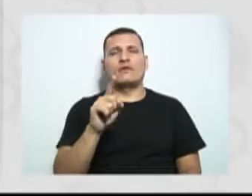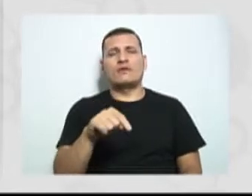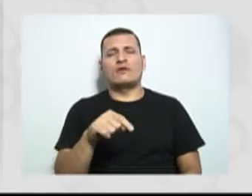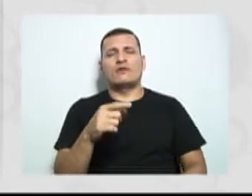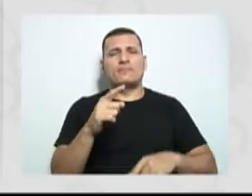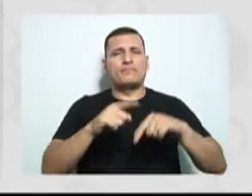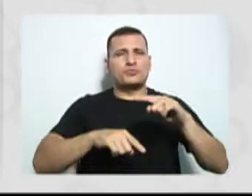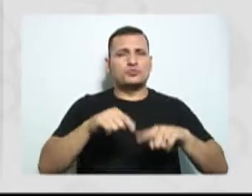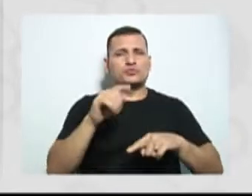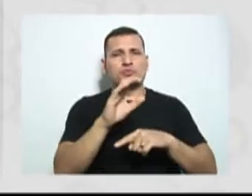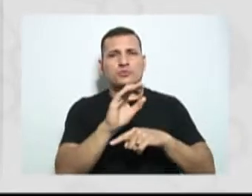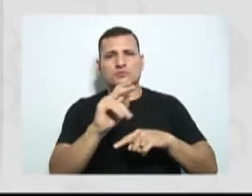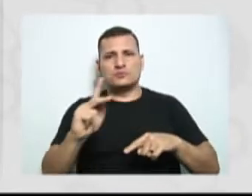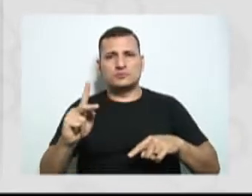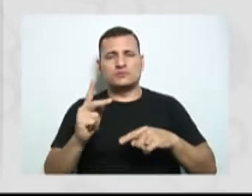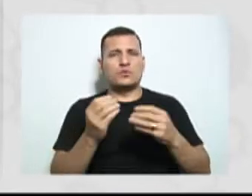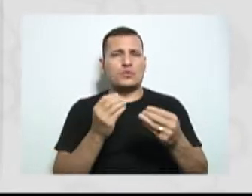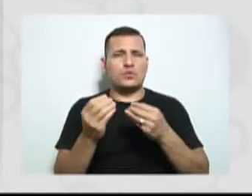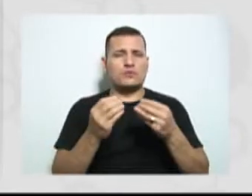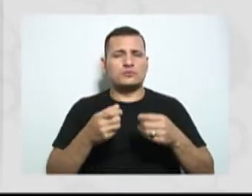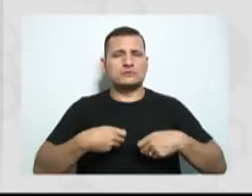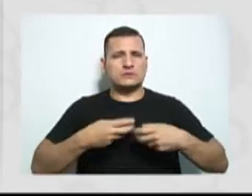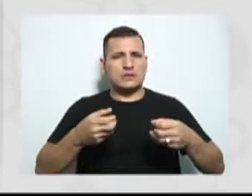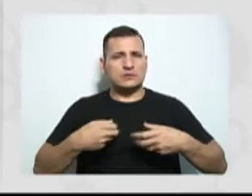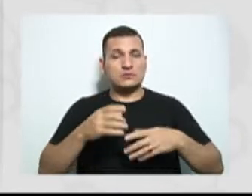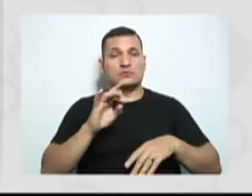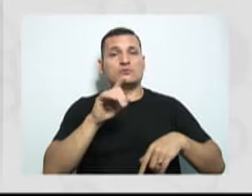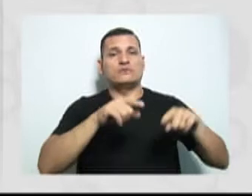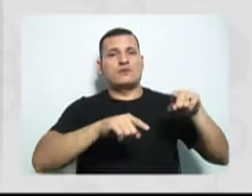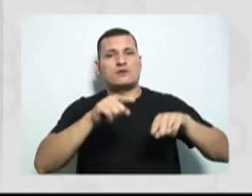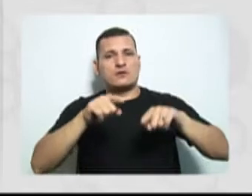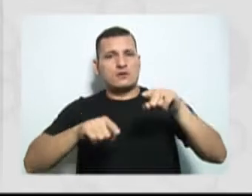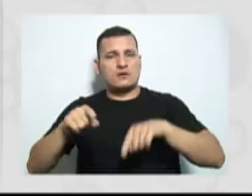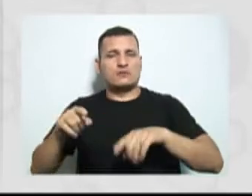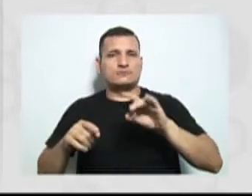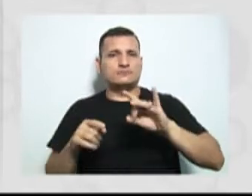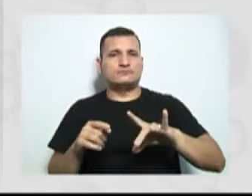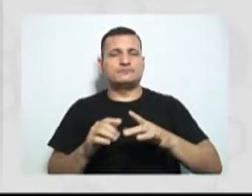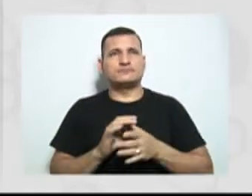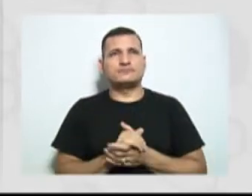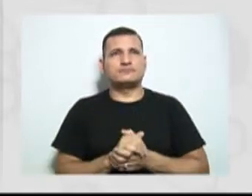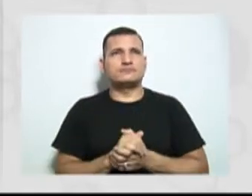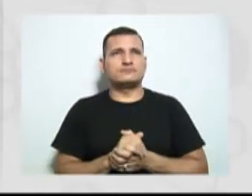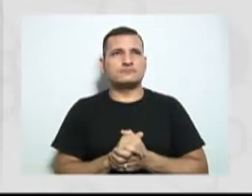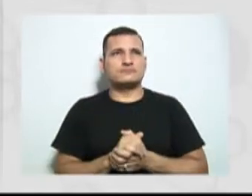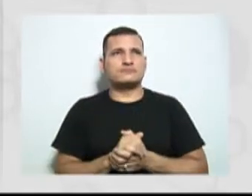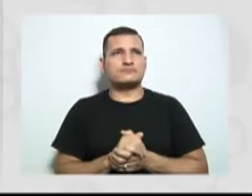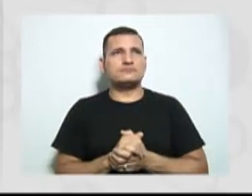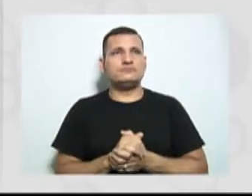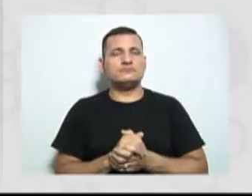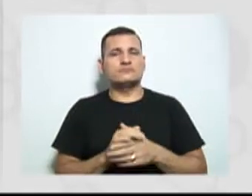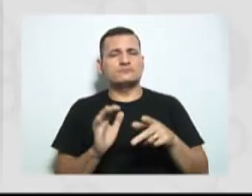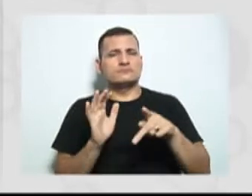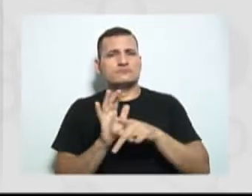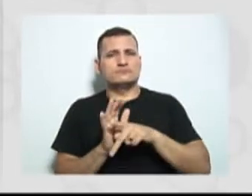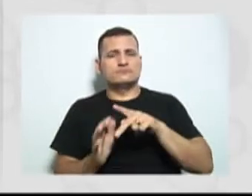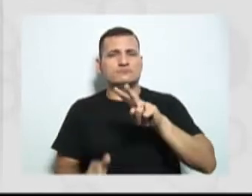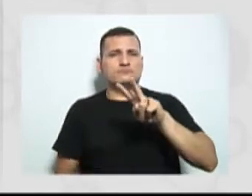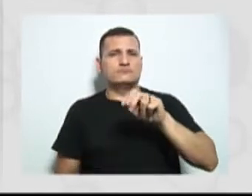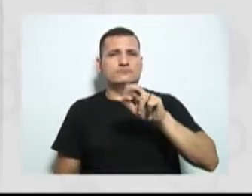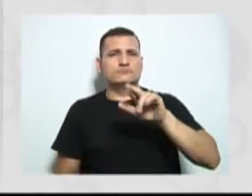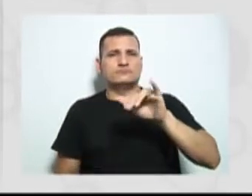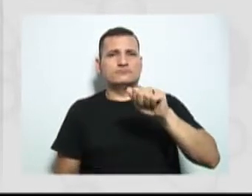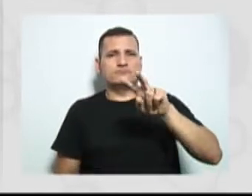cooperativa apenas os custos variáveis. Nós vamos trabalhar somente os custos variáveis, como o próprio nome já